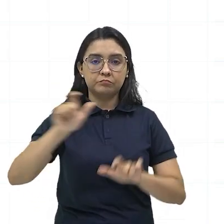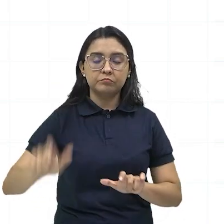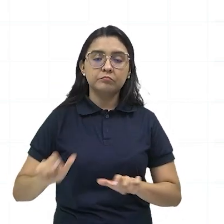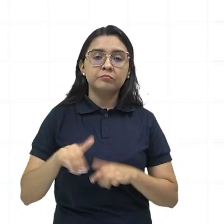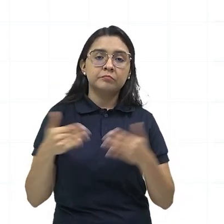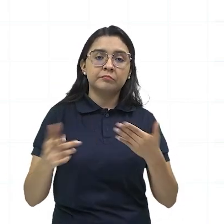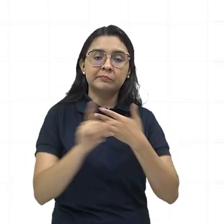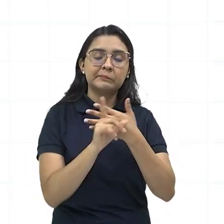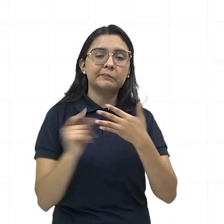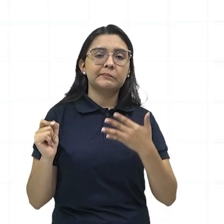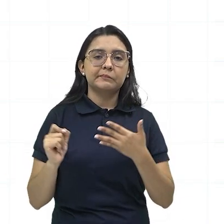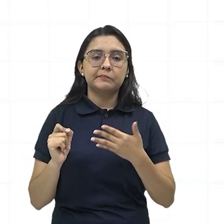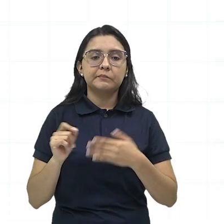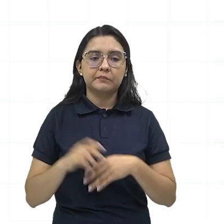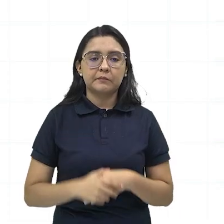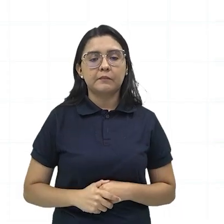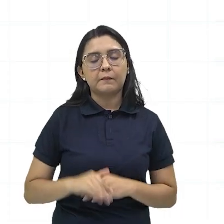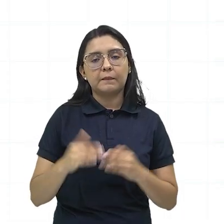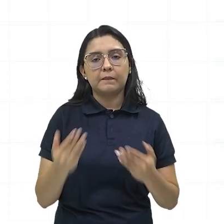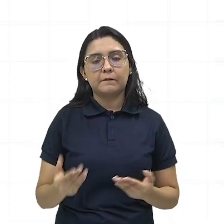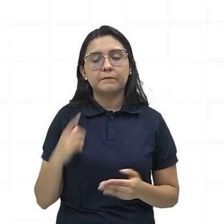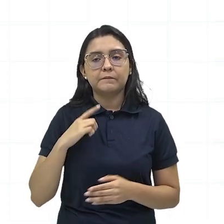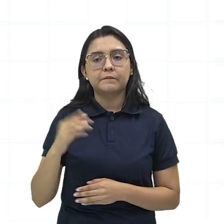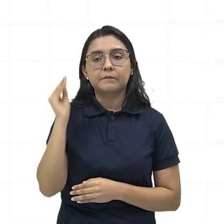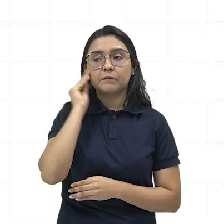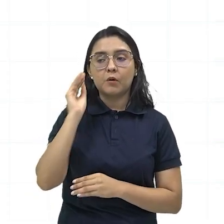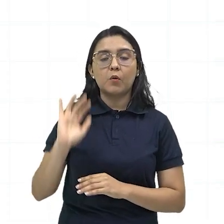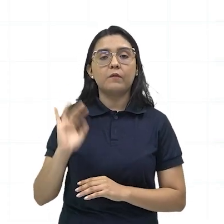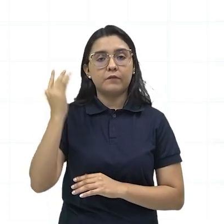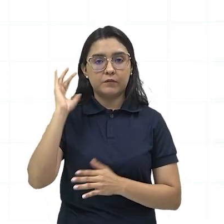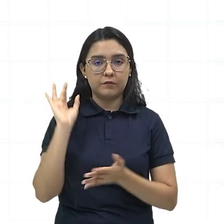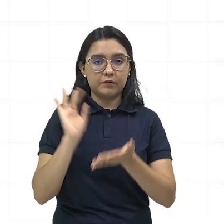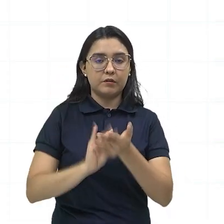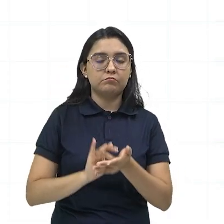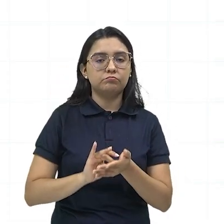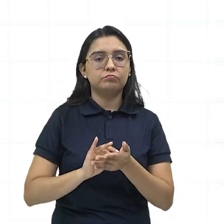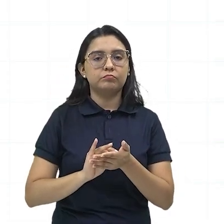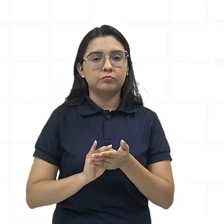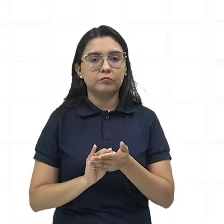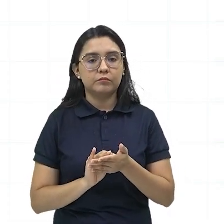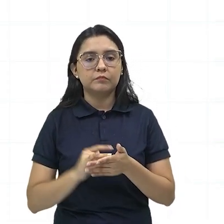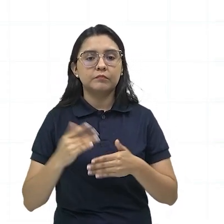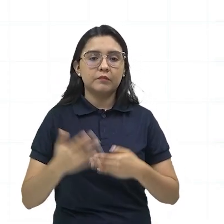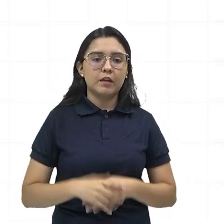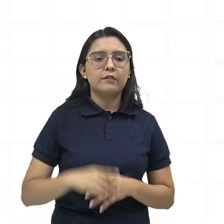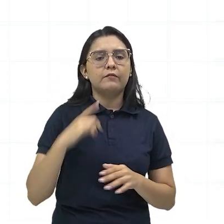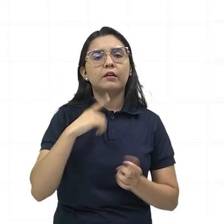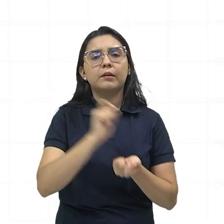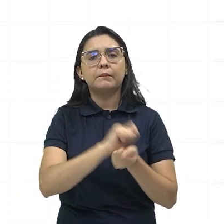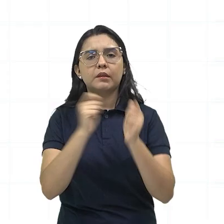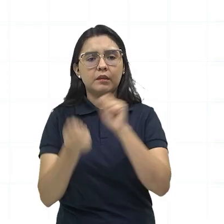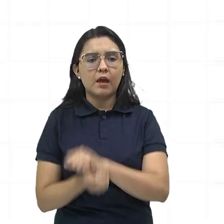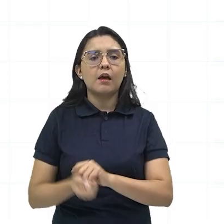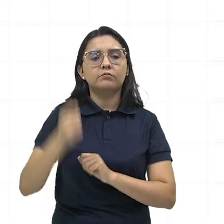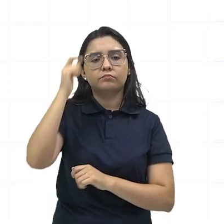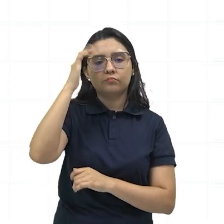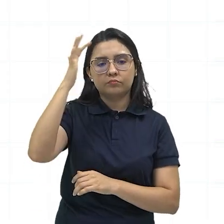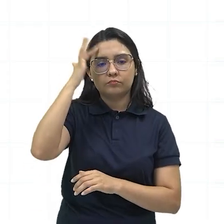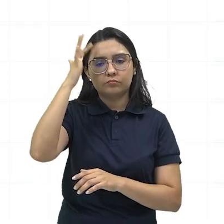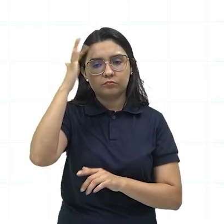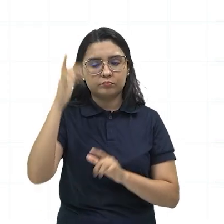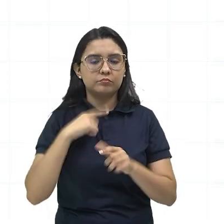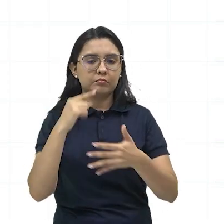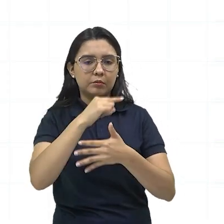o autor ele vai se valer de algum evento real e a partir desse evento real ele vai ficcionalizar, agregar elementos